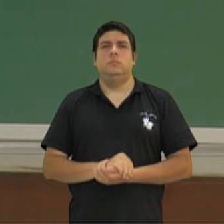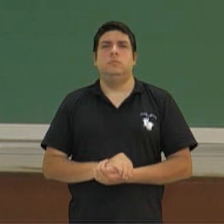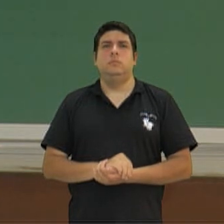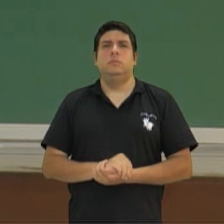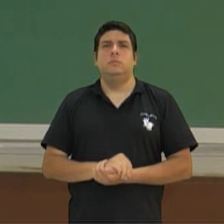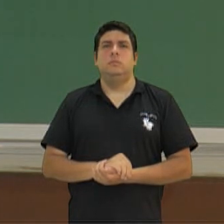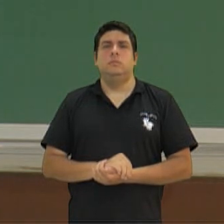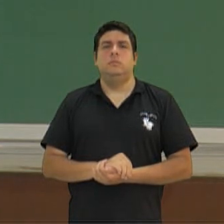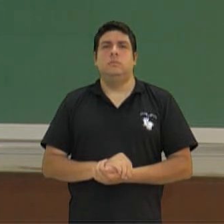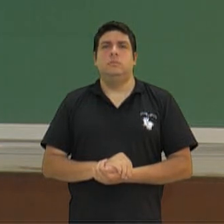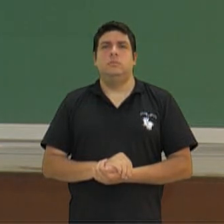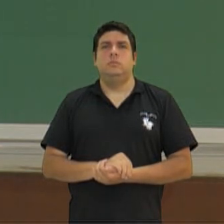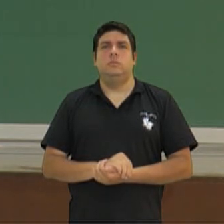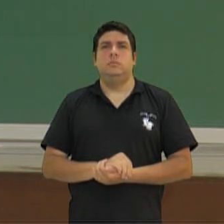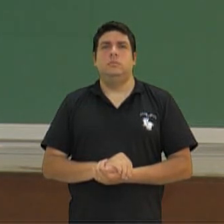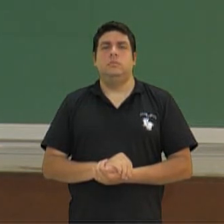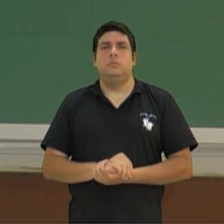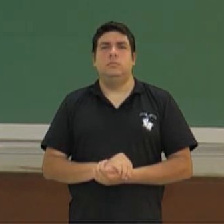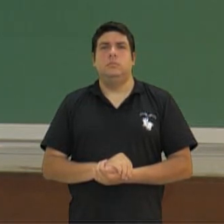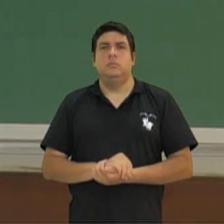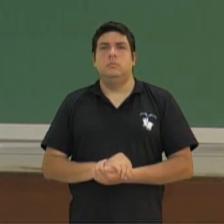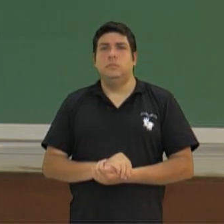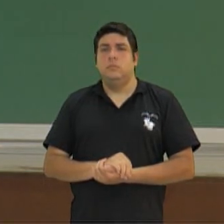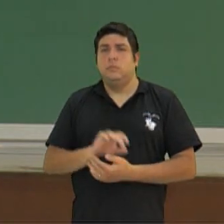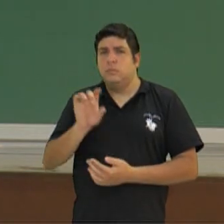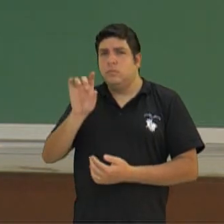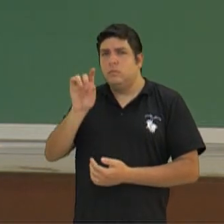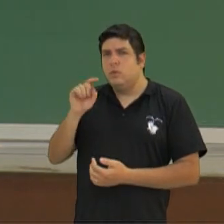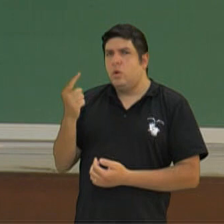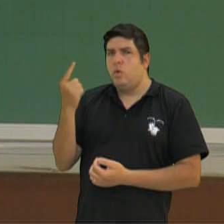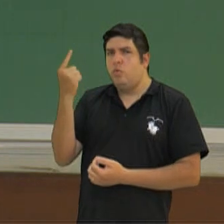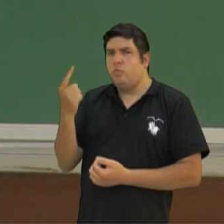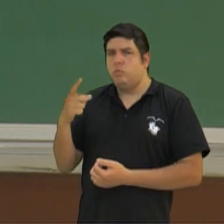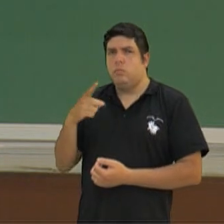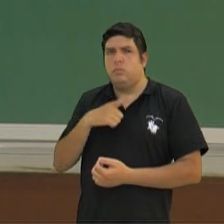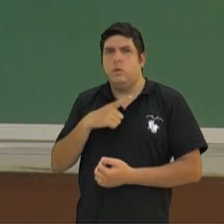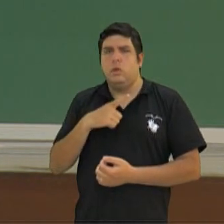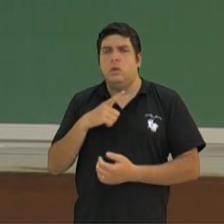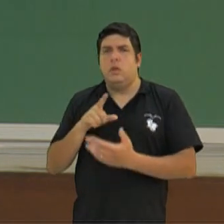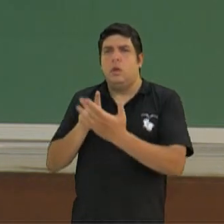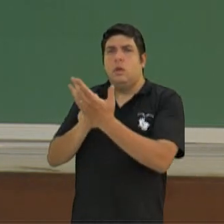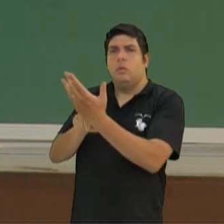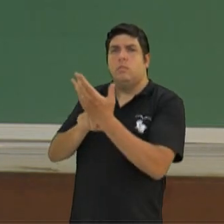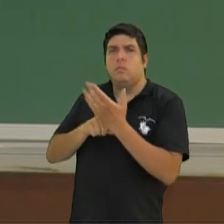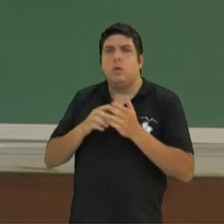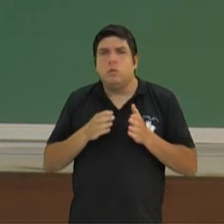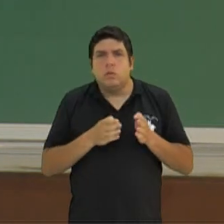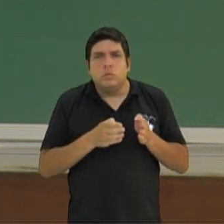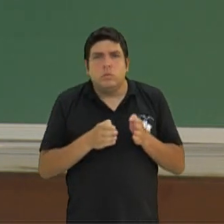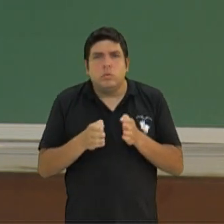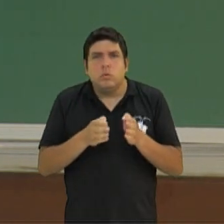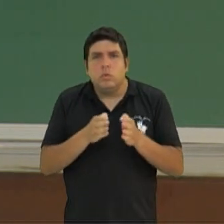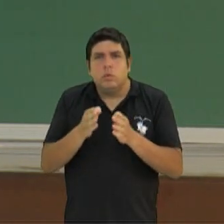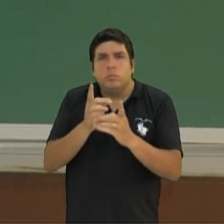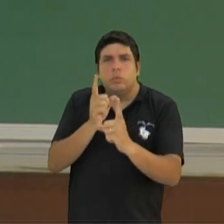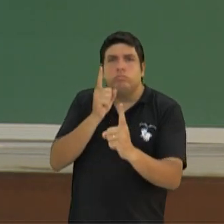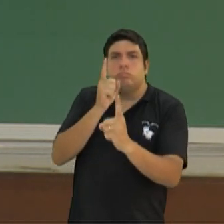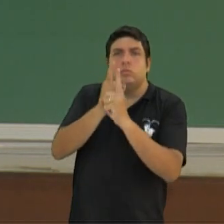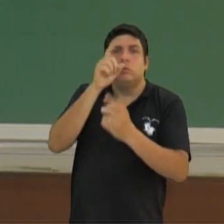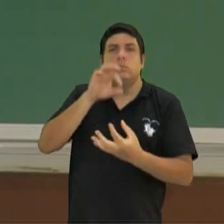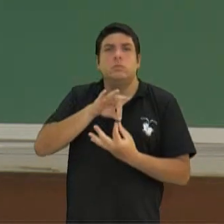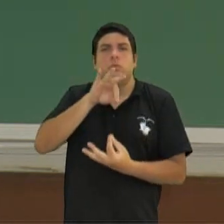spirits. Que um desses itens ali indica o caminho para os espíritos. Então, eles acreditavam que